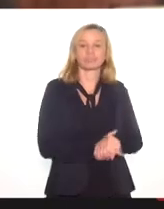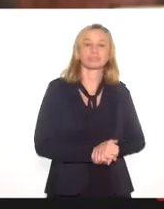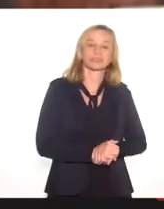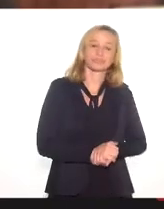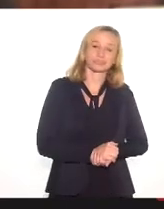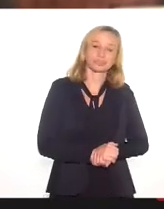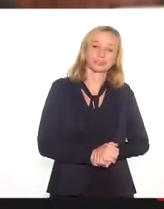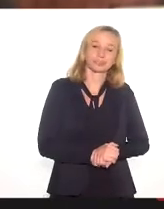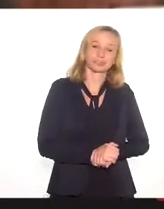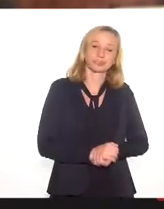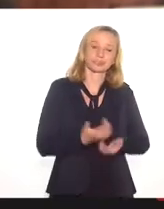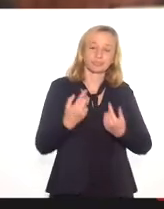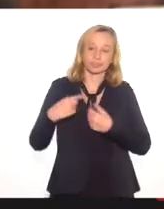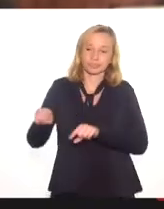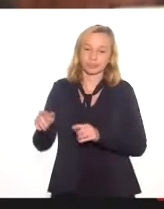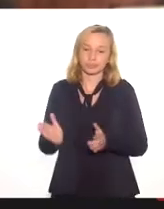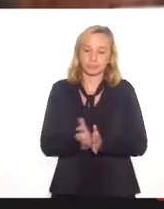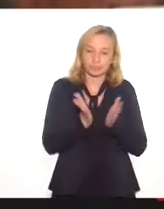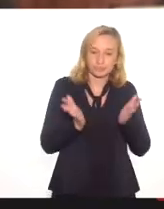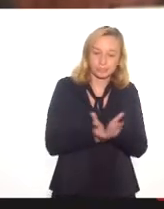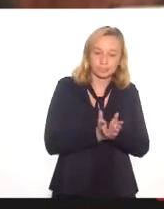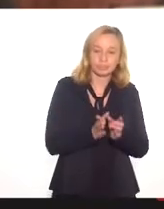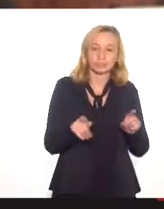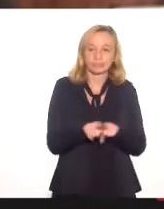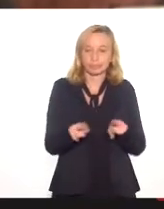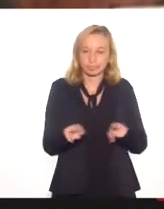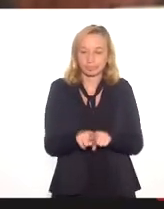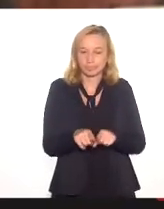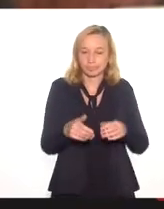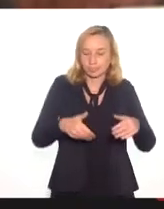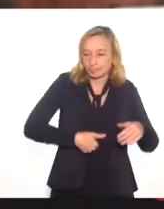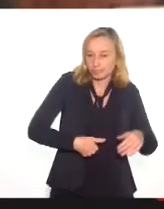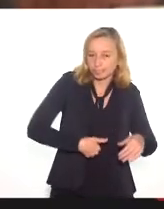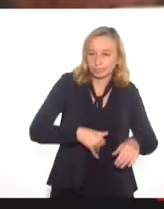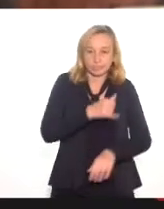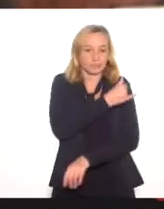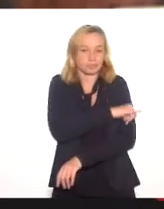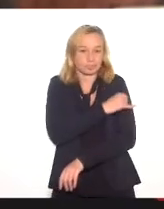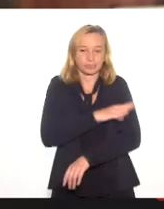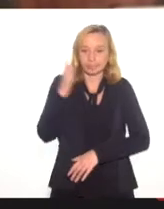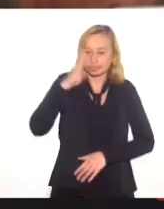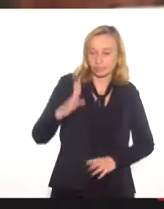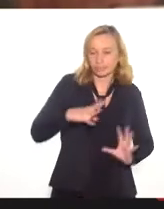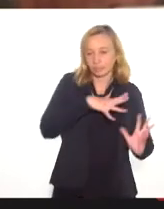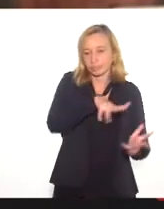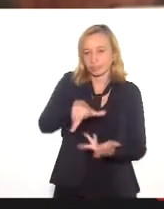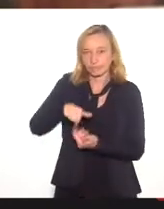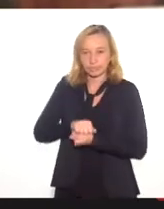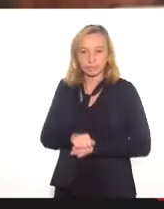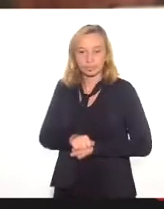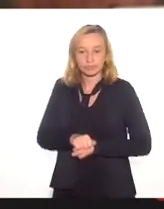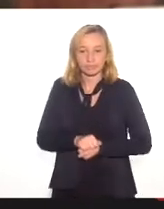combate à pobreza e à miséria no Rio de Janeiro, no Brasil, no mundo inteiro,